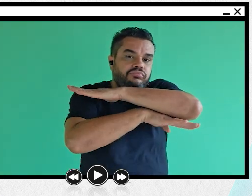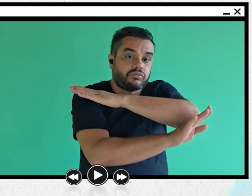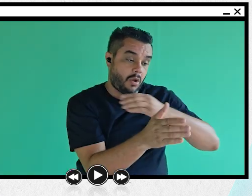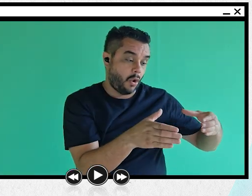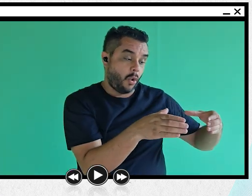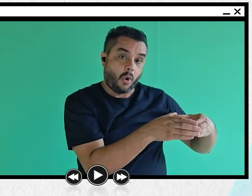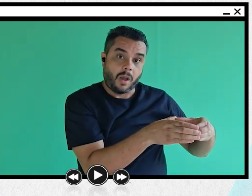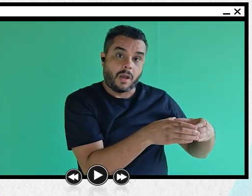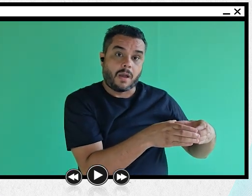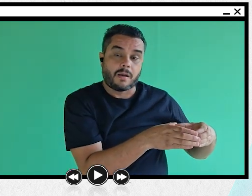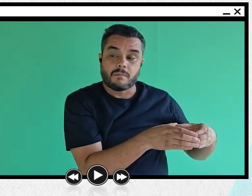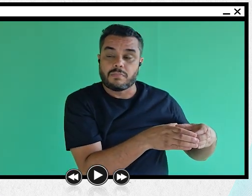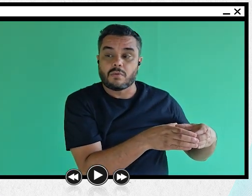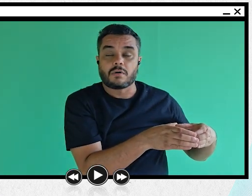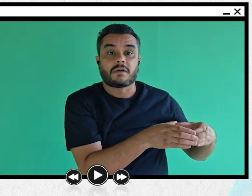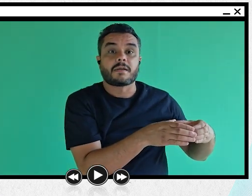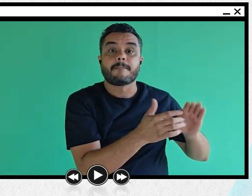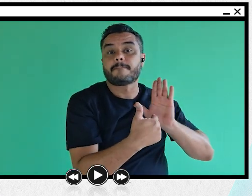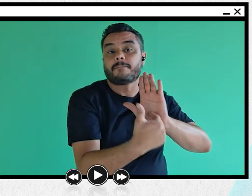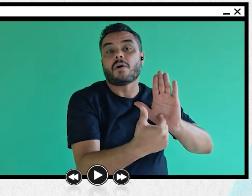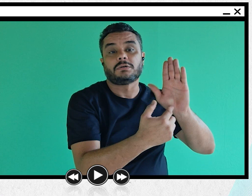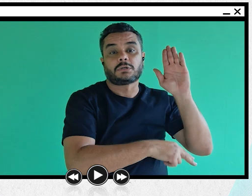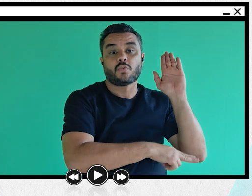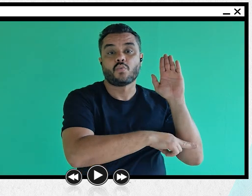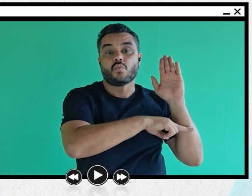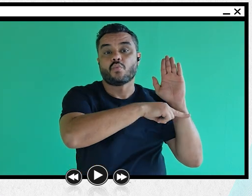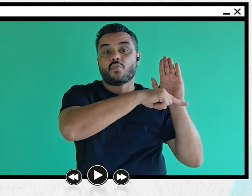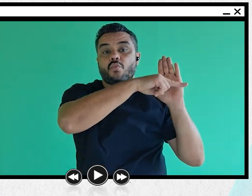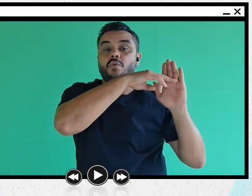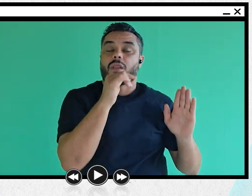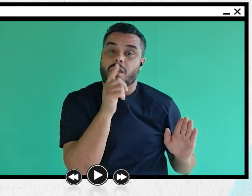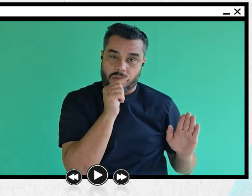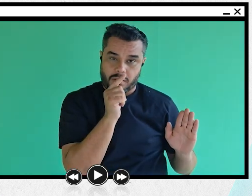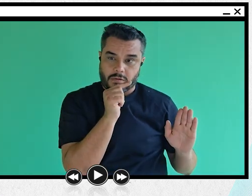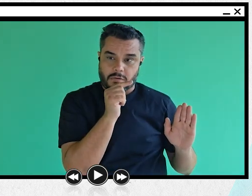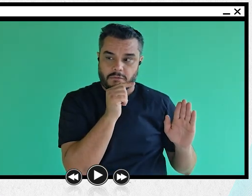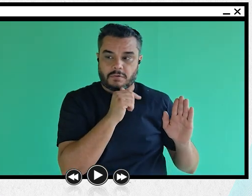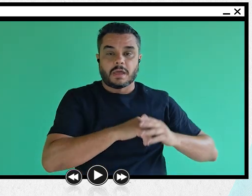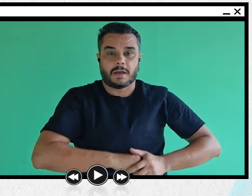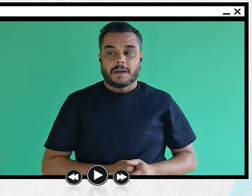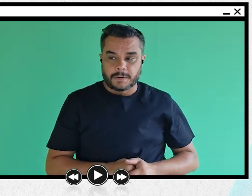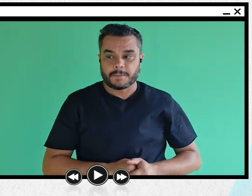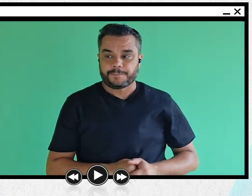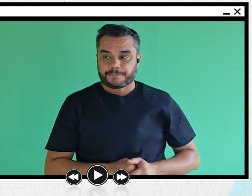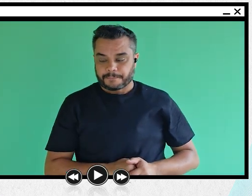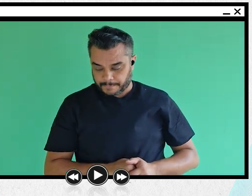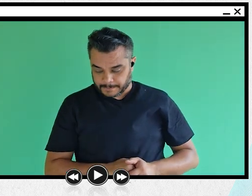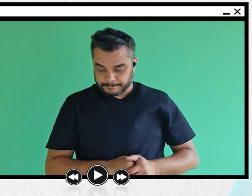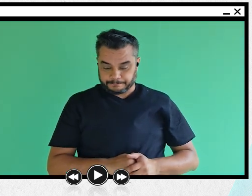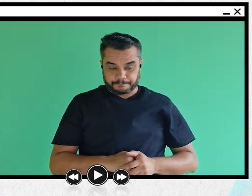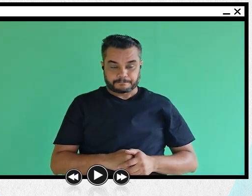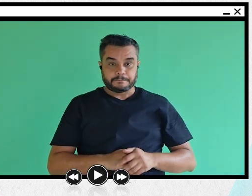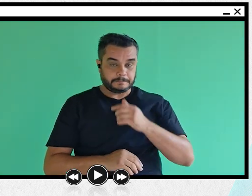boca do monge é o que dá o nível da água dentro do jardim filtrante, e lembrando, então, que o nível deve estar um pouquinho abaixo do nível da